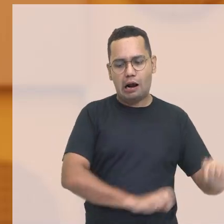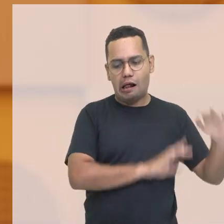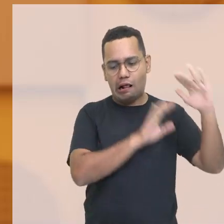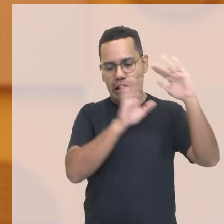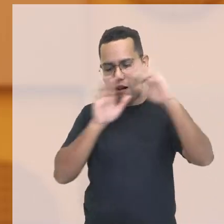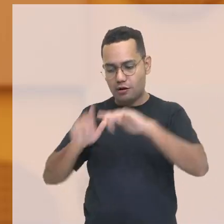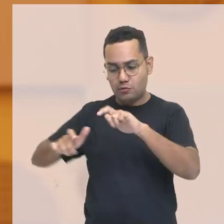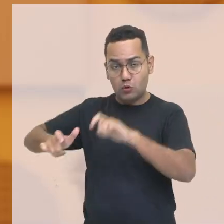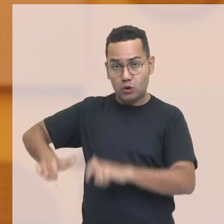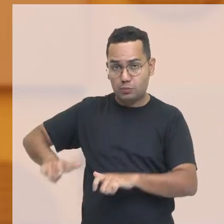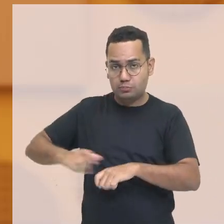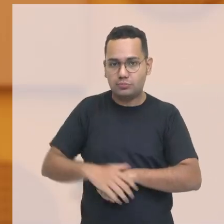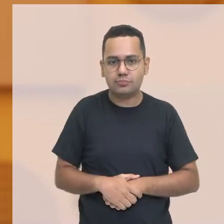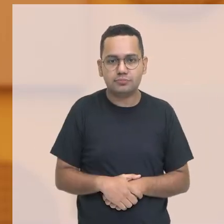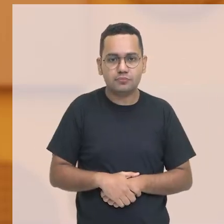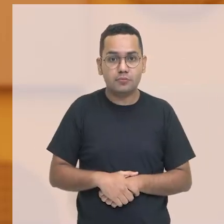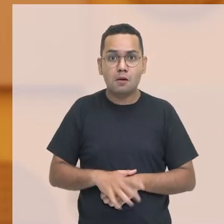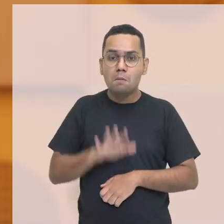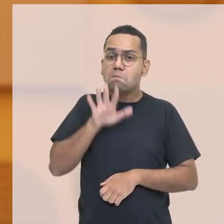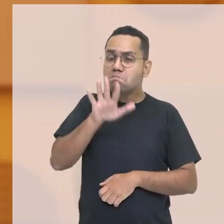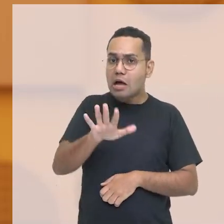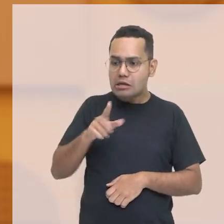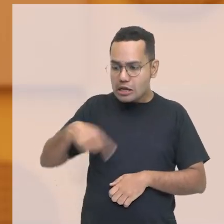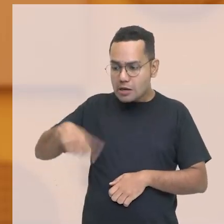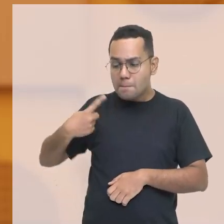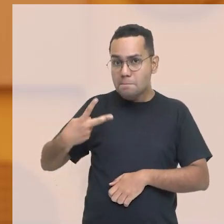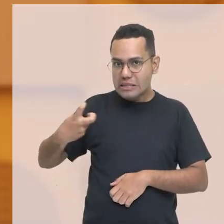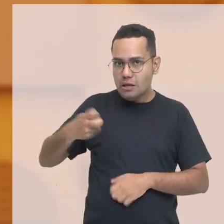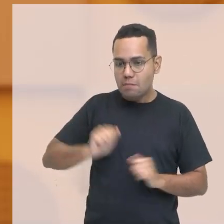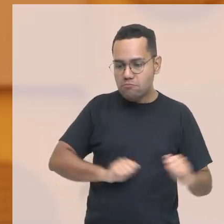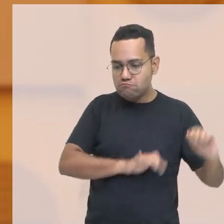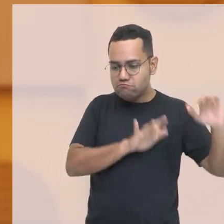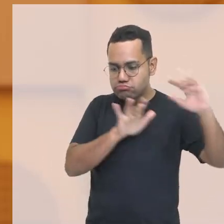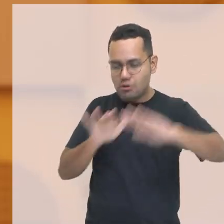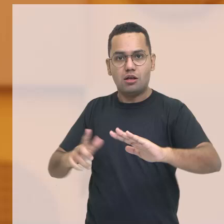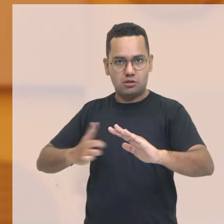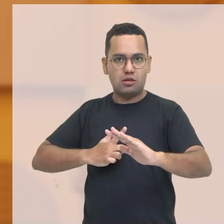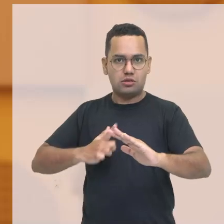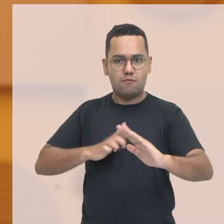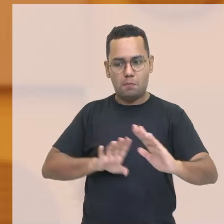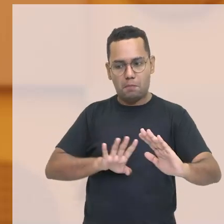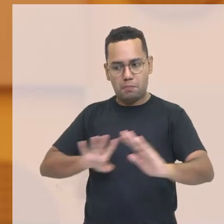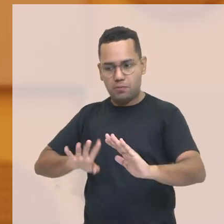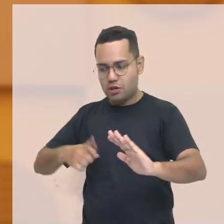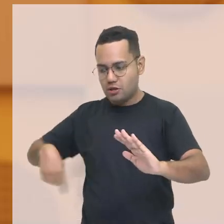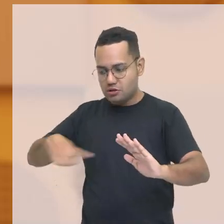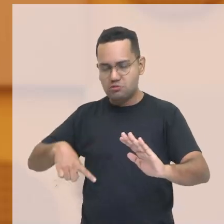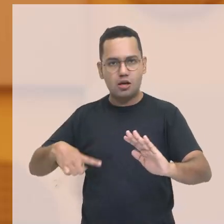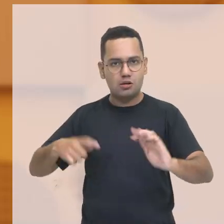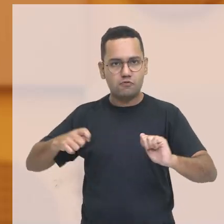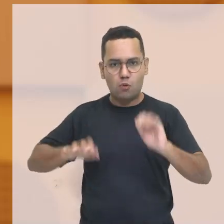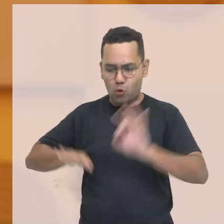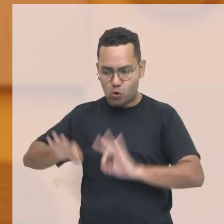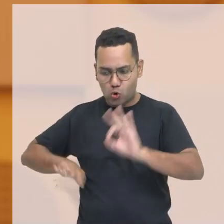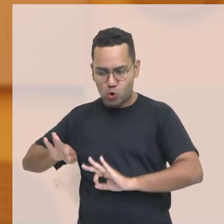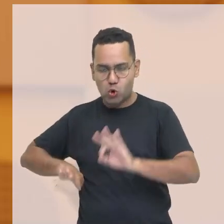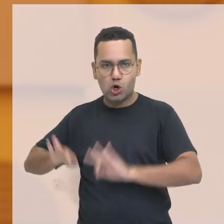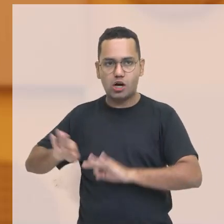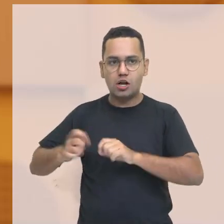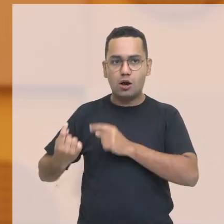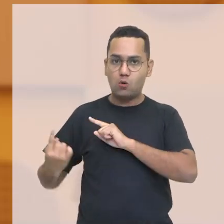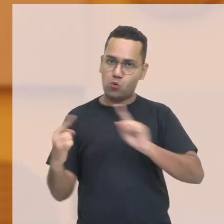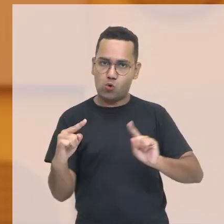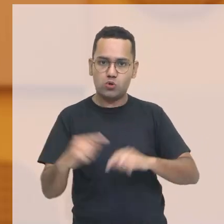Soviética. Quando a União Soviética tem o seu território invadido, eles vão responder, claro, e também vão se